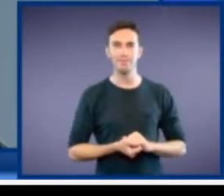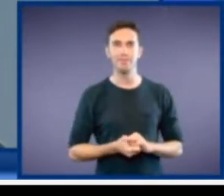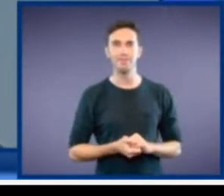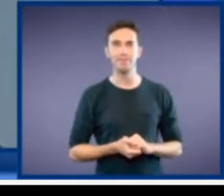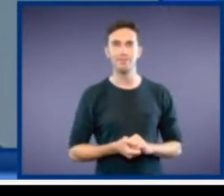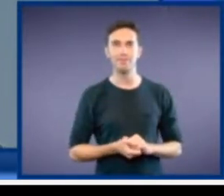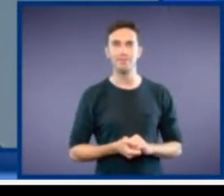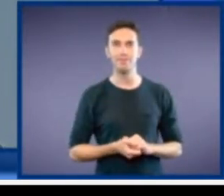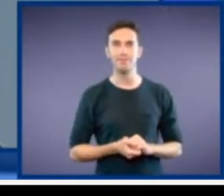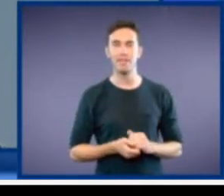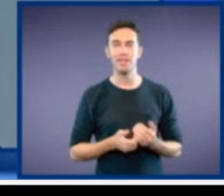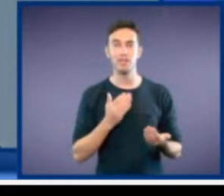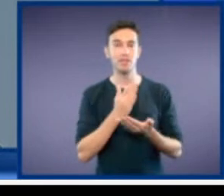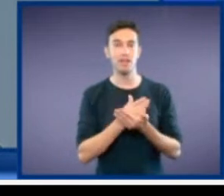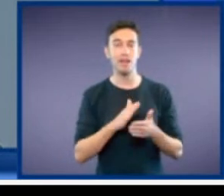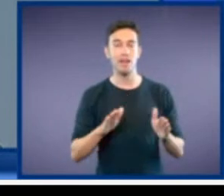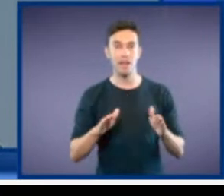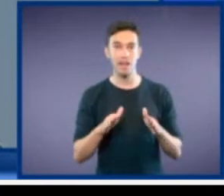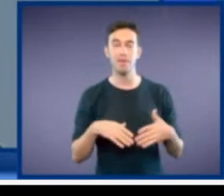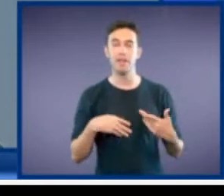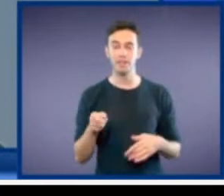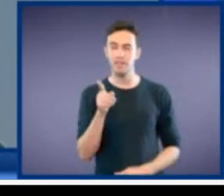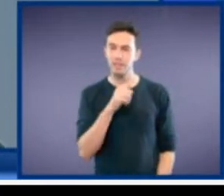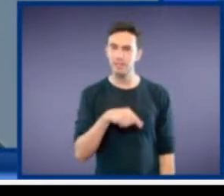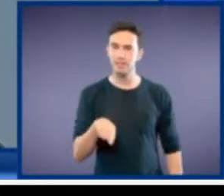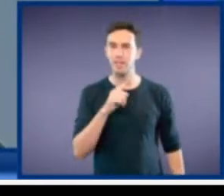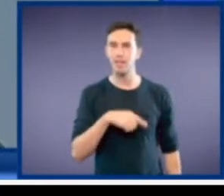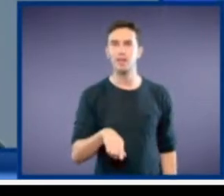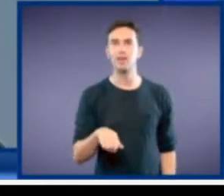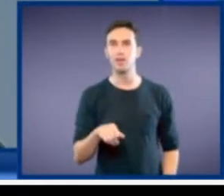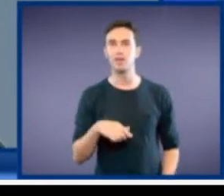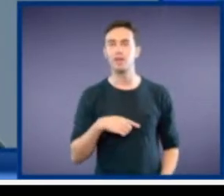porque encerramos esse ciclo da gestão do BNDES,